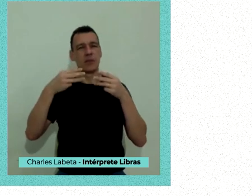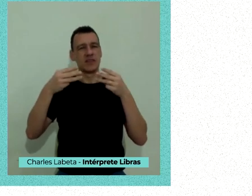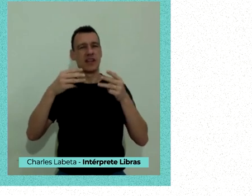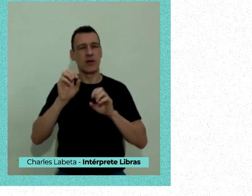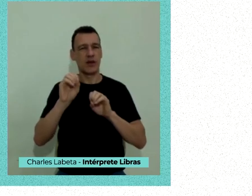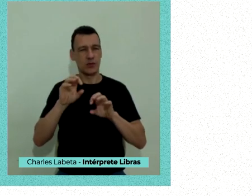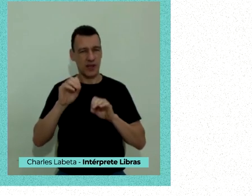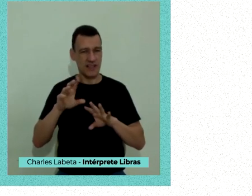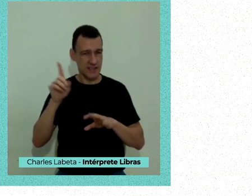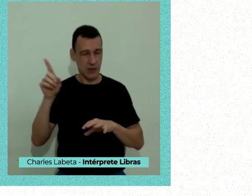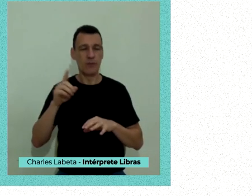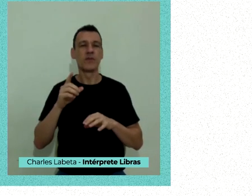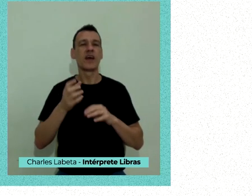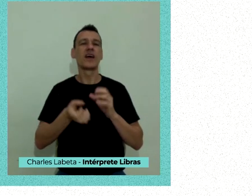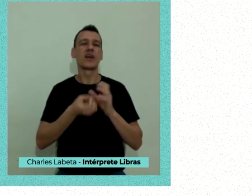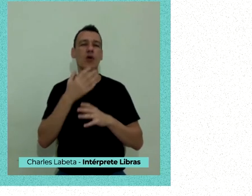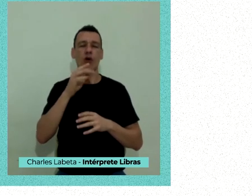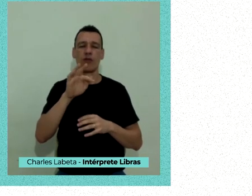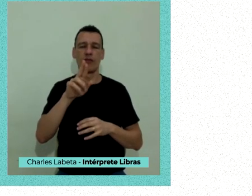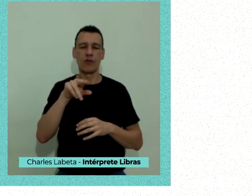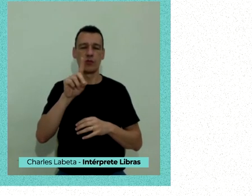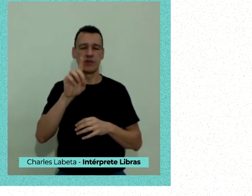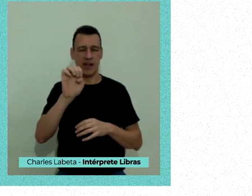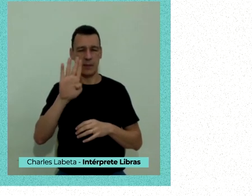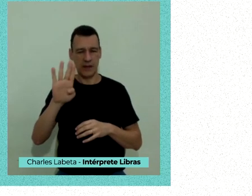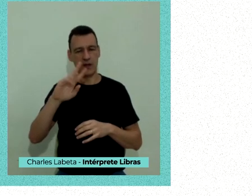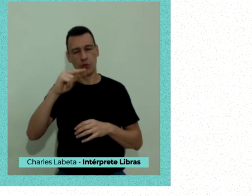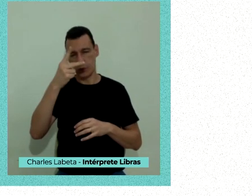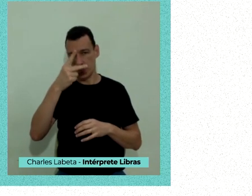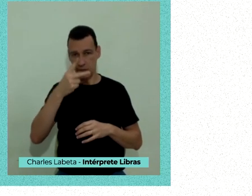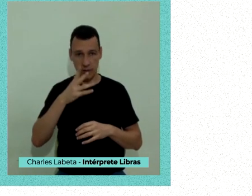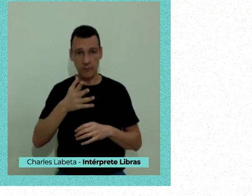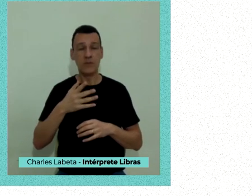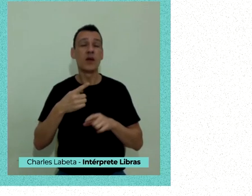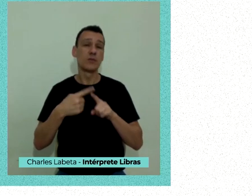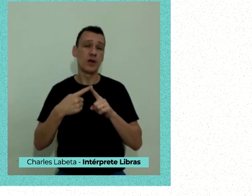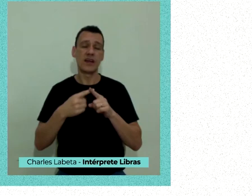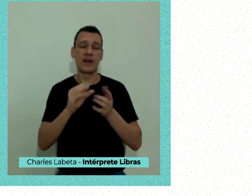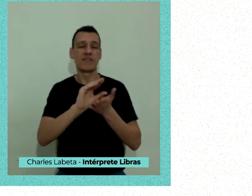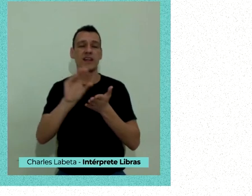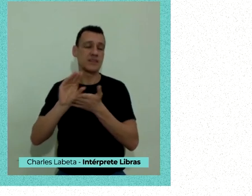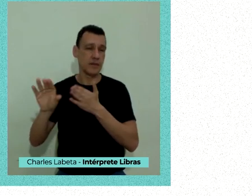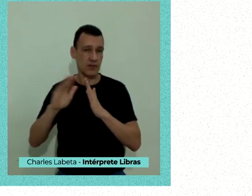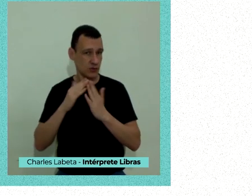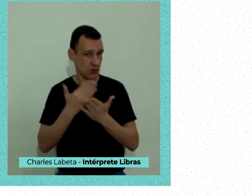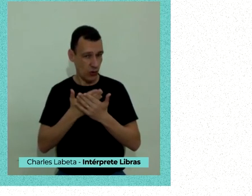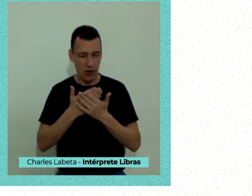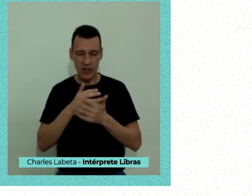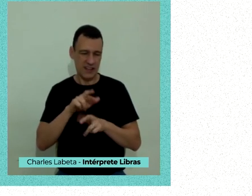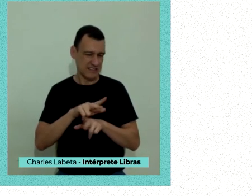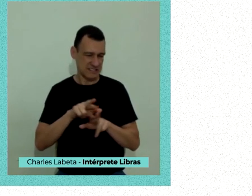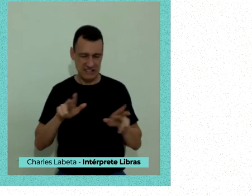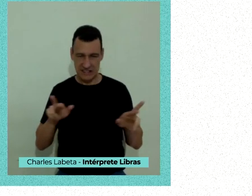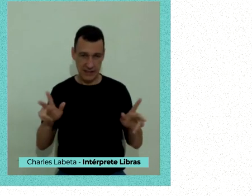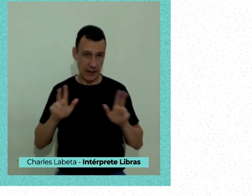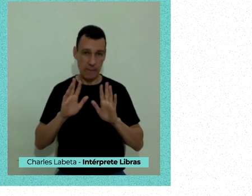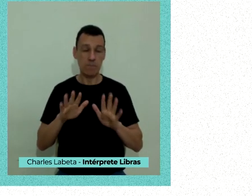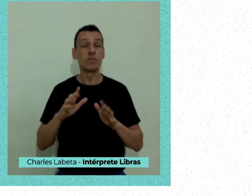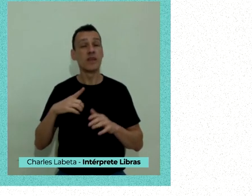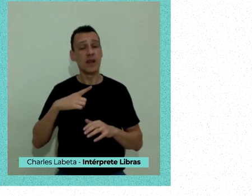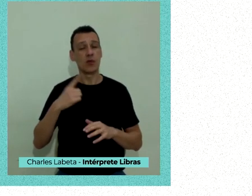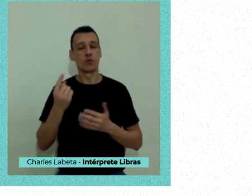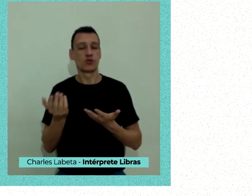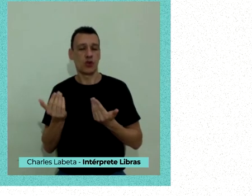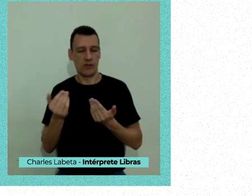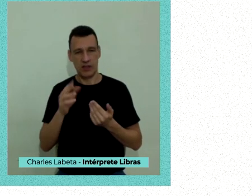do Fundeb duplo, e foi um evento muito importante, porque levava financiamento para a escola. E nesse momento estava um jovem, o Davi,